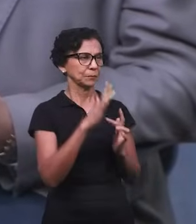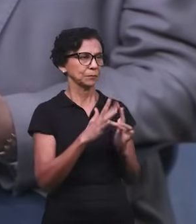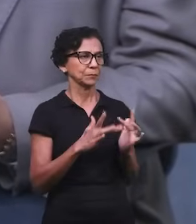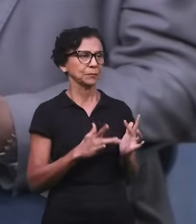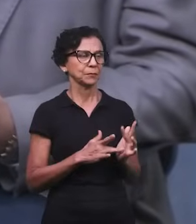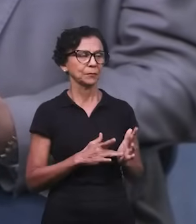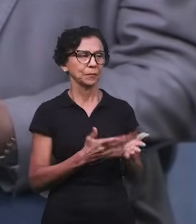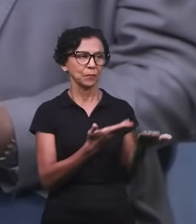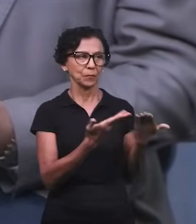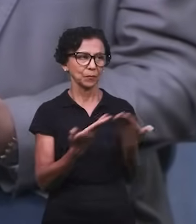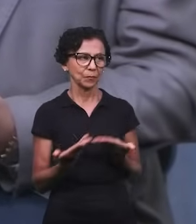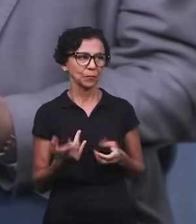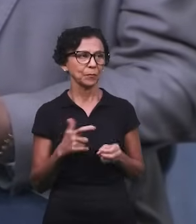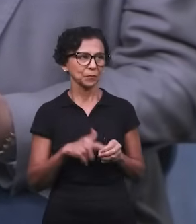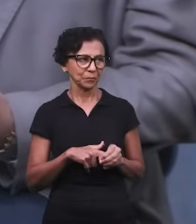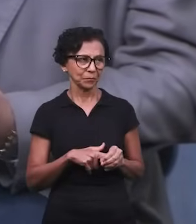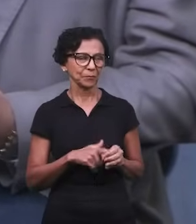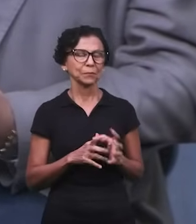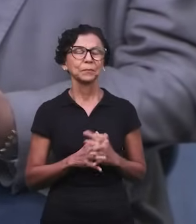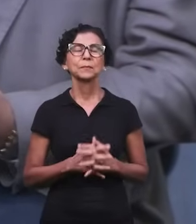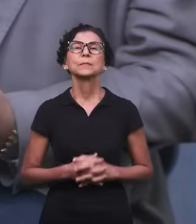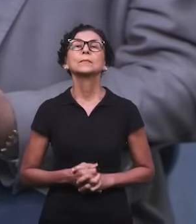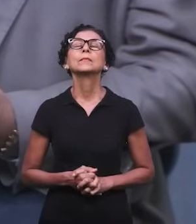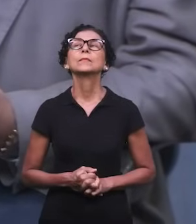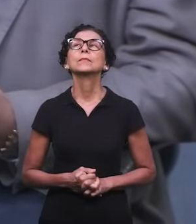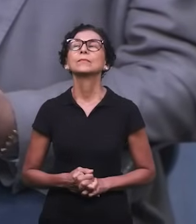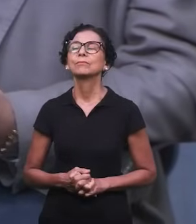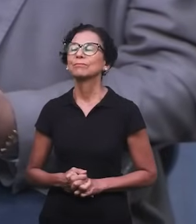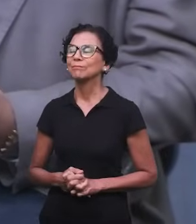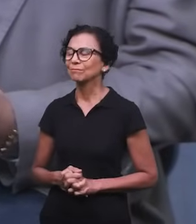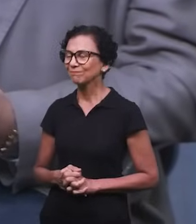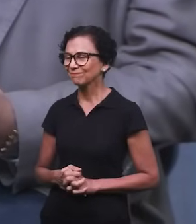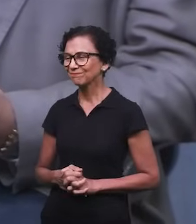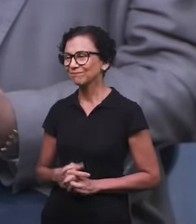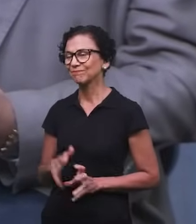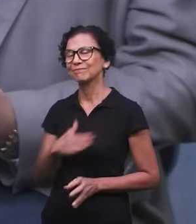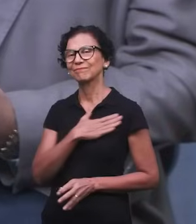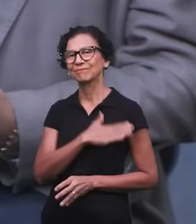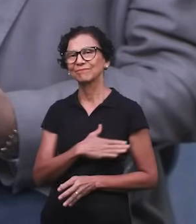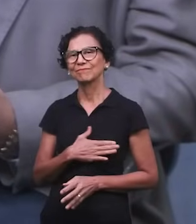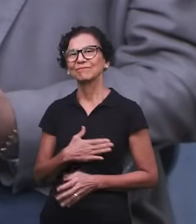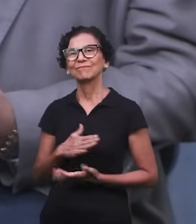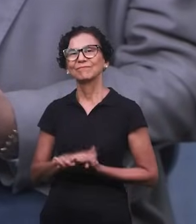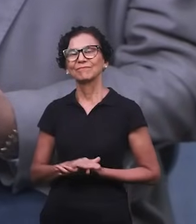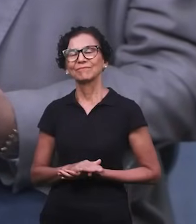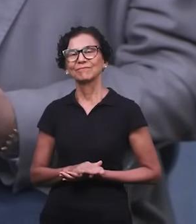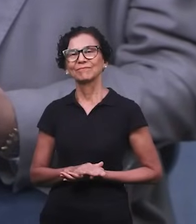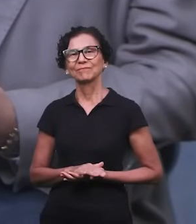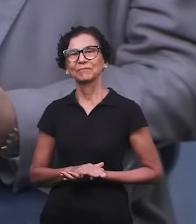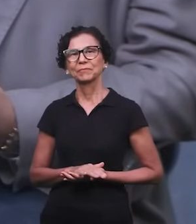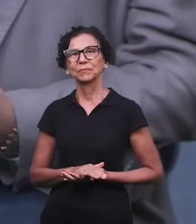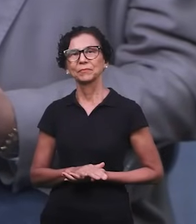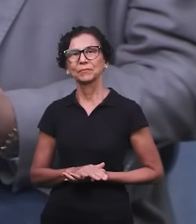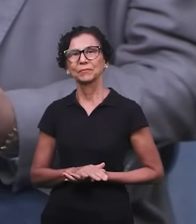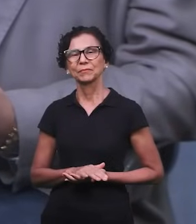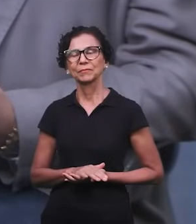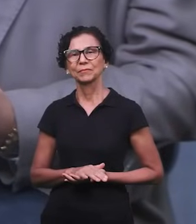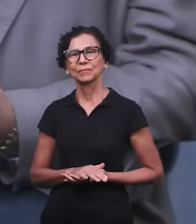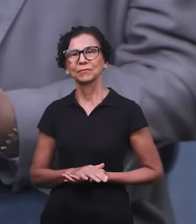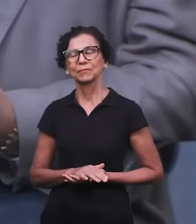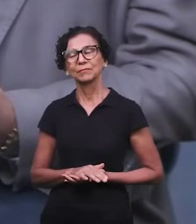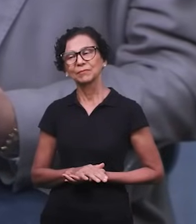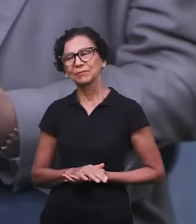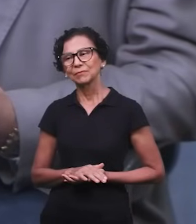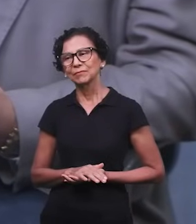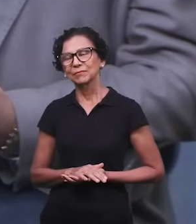do Senhor, já fica o convite para em outras oportunidades estarmos juntos. Eu digo o mesmo que você, prazer conviver aqui com os jovens, isso faz